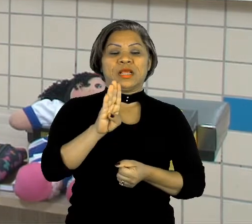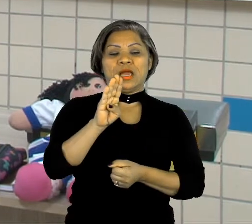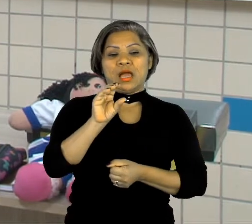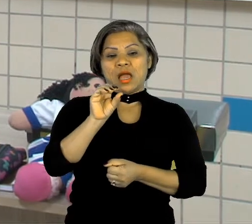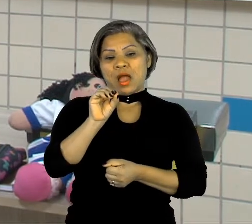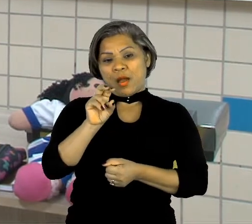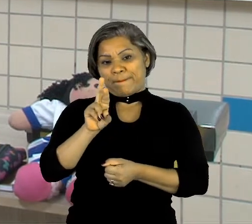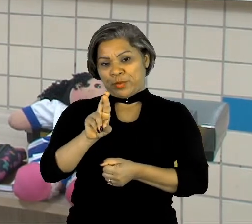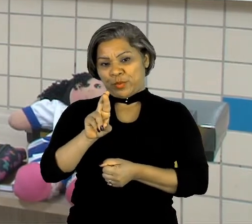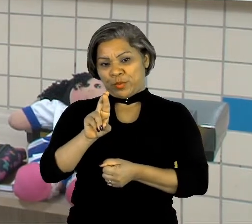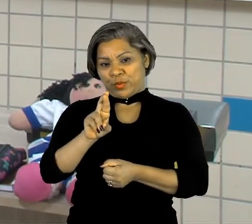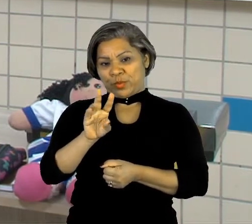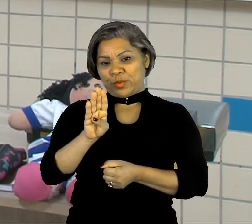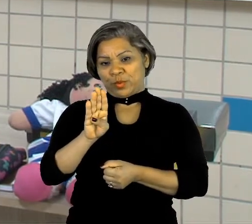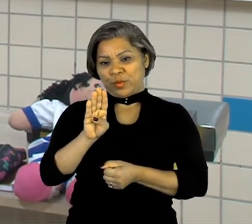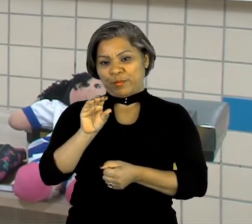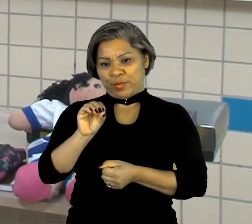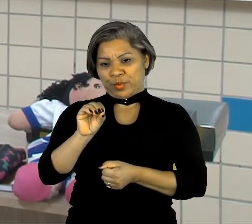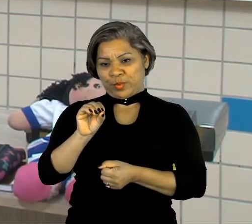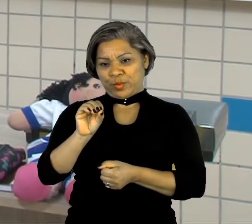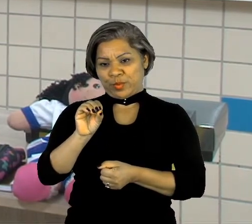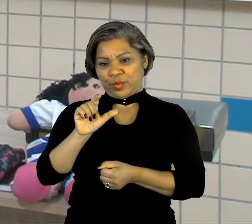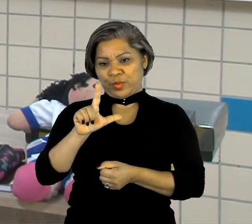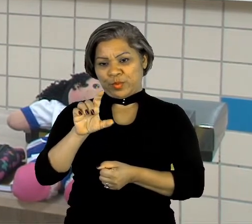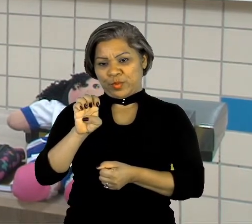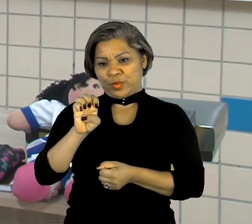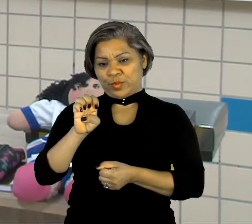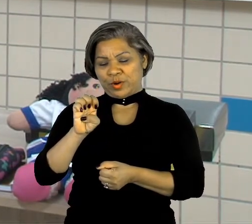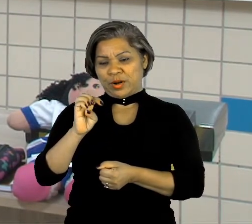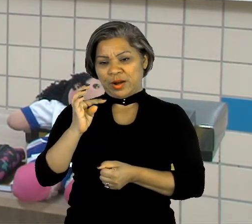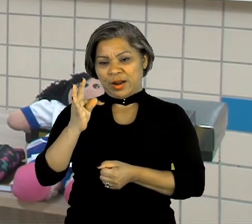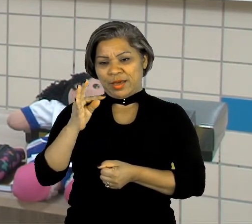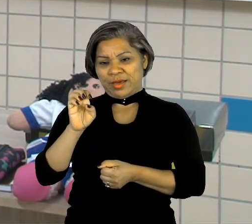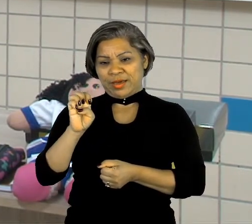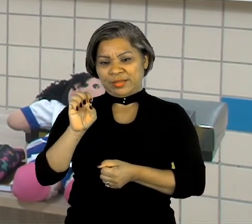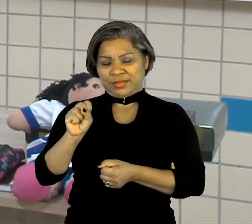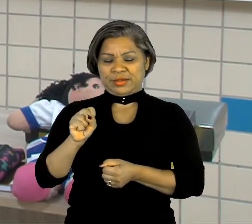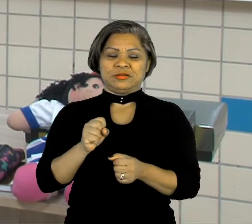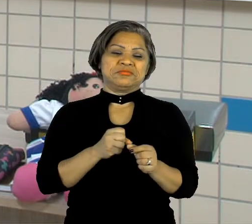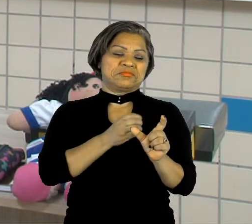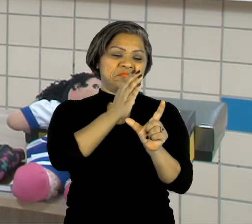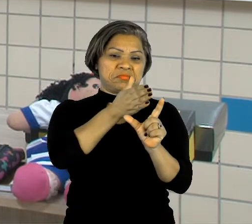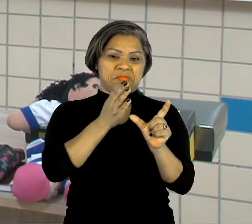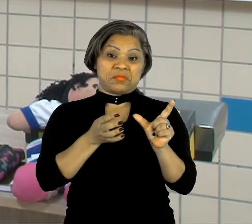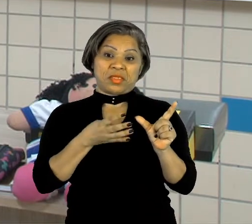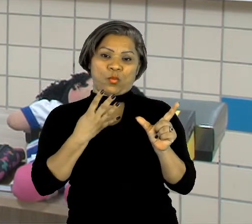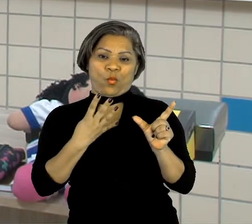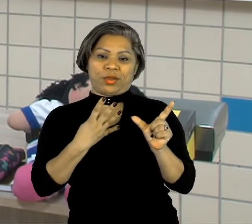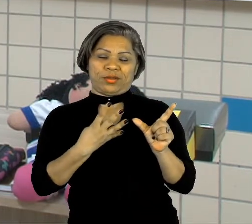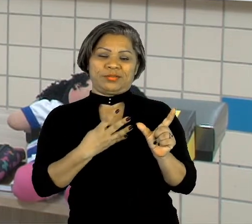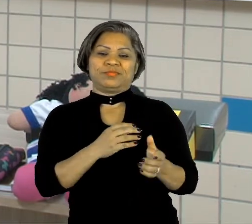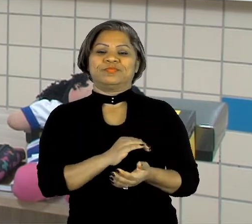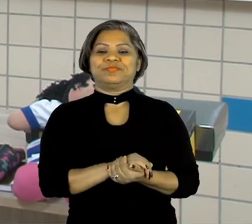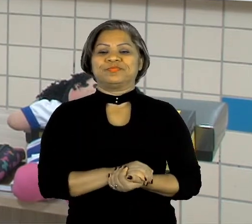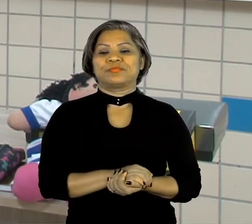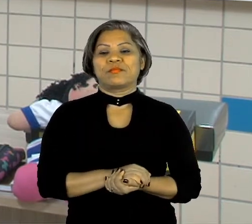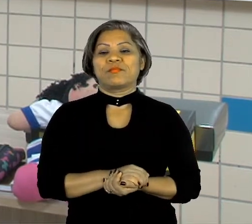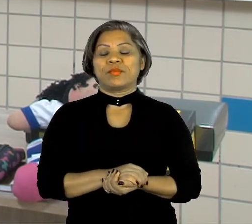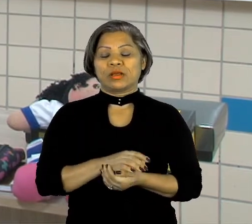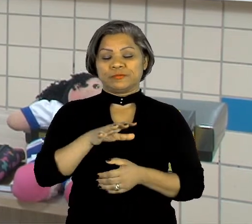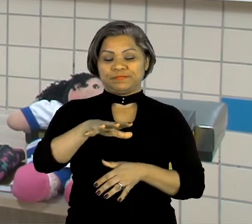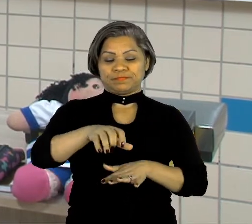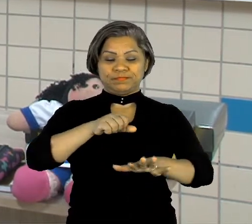Borboletas. 4 sílabas. O que nós vamos fazer agora, Francisquinha, para encerrar a aula? Eu vou pegar essas